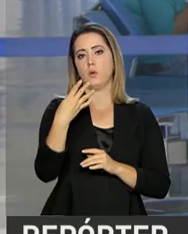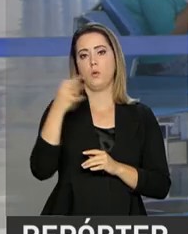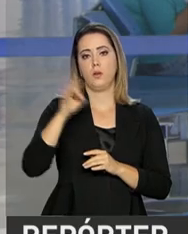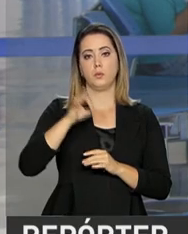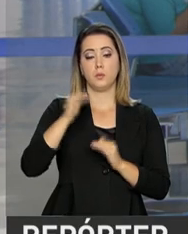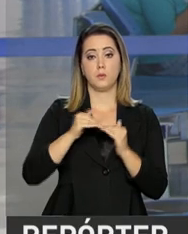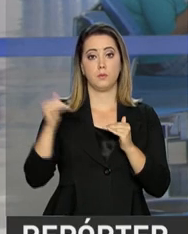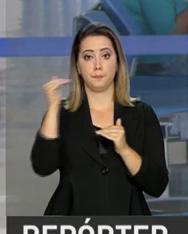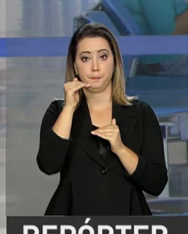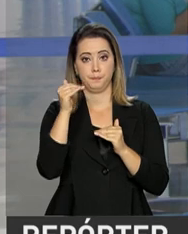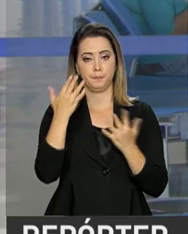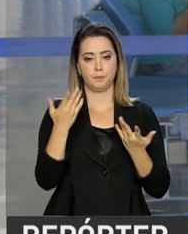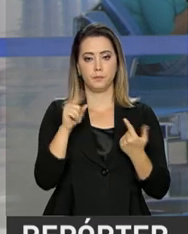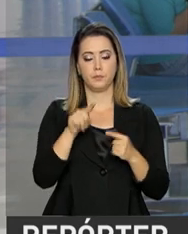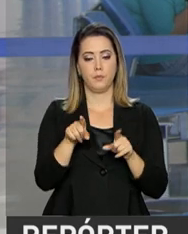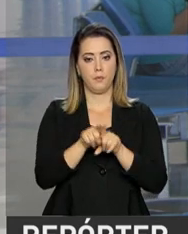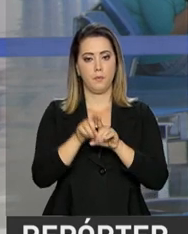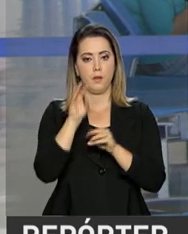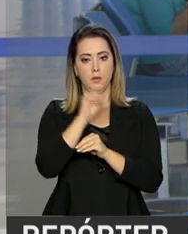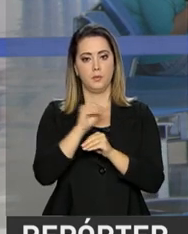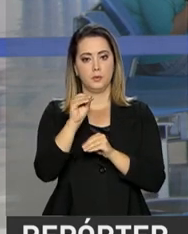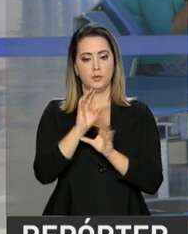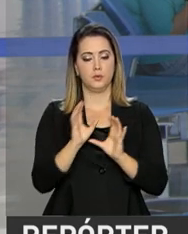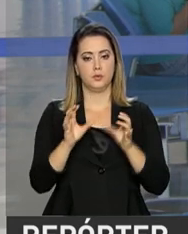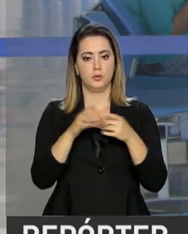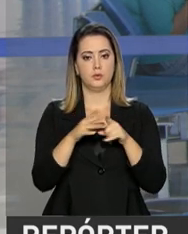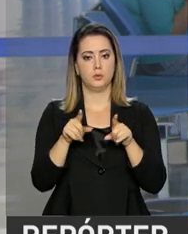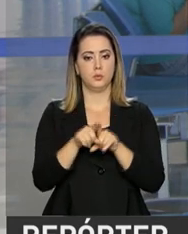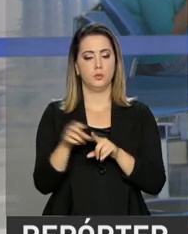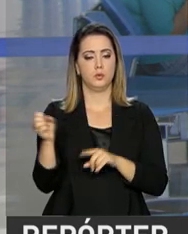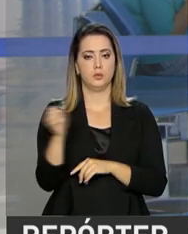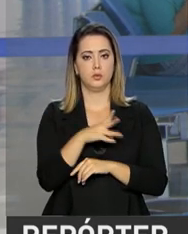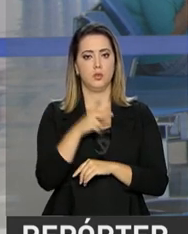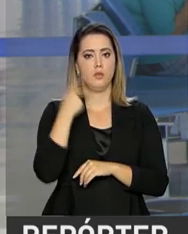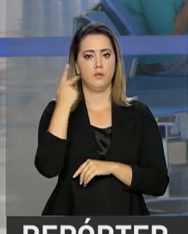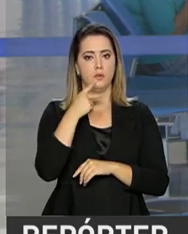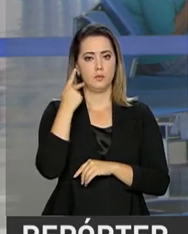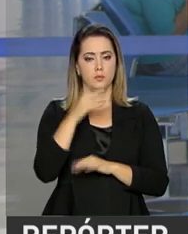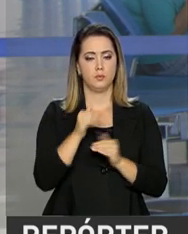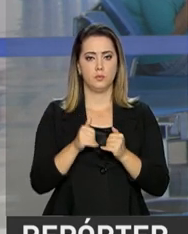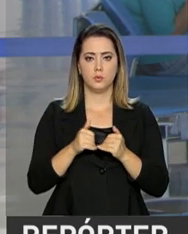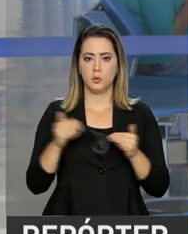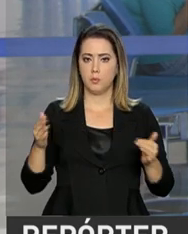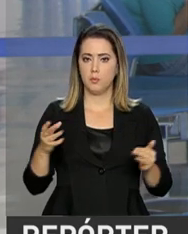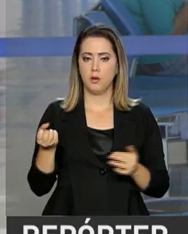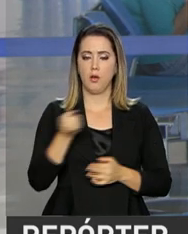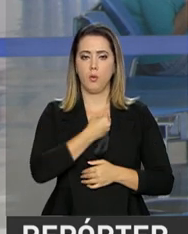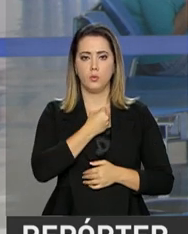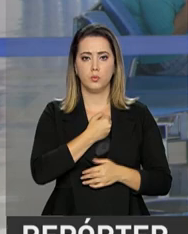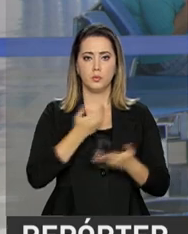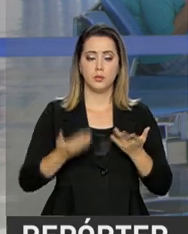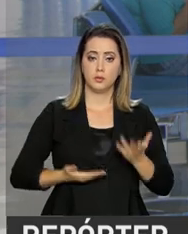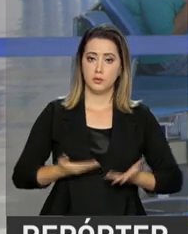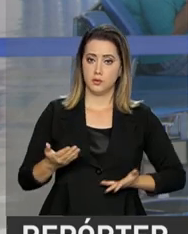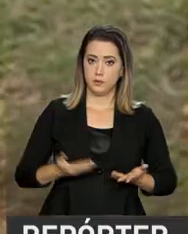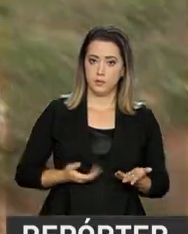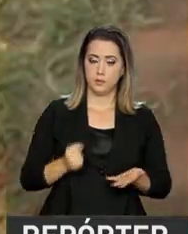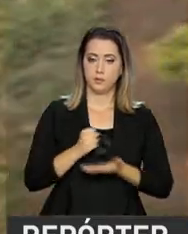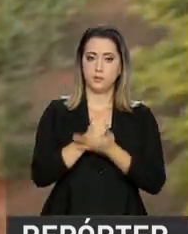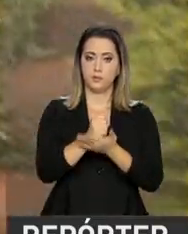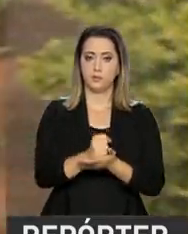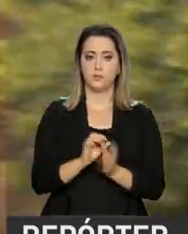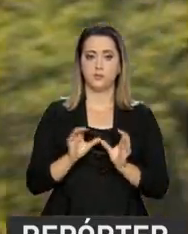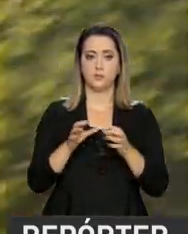10,4%. Além da atuação das equipes, a nova política também vai ampliar o número de serviços oferecidos